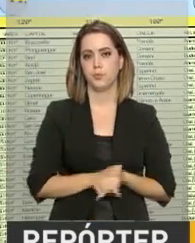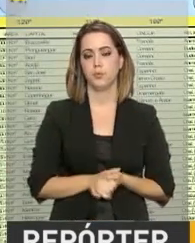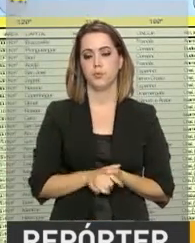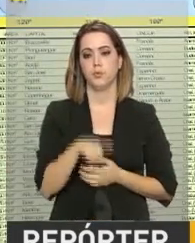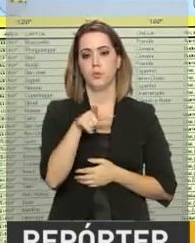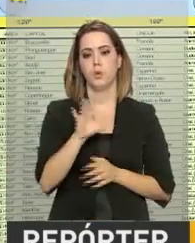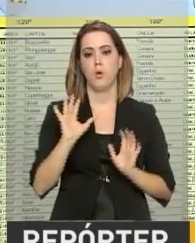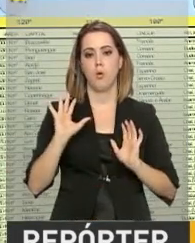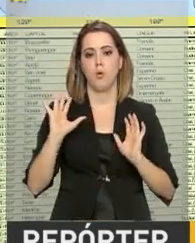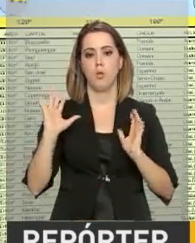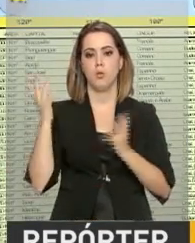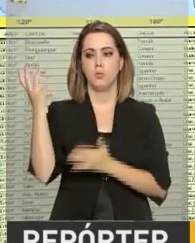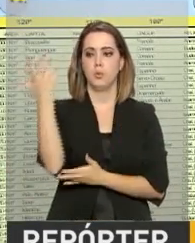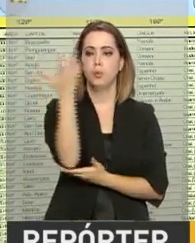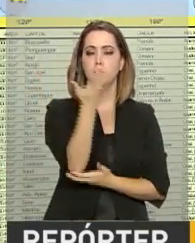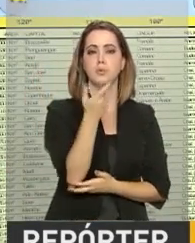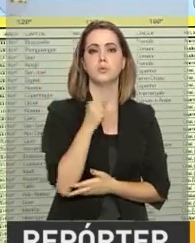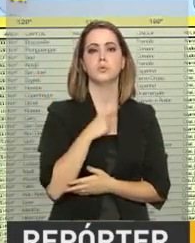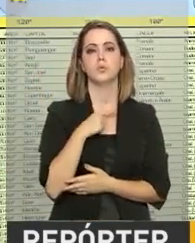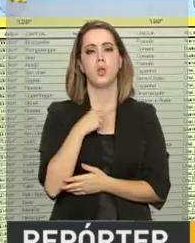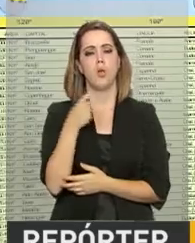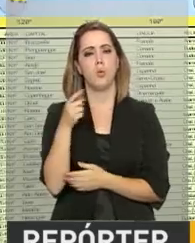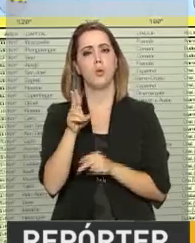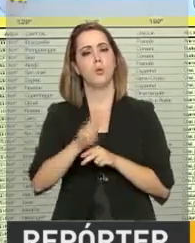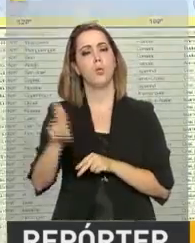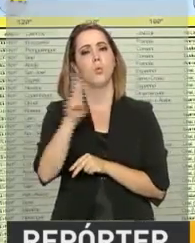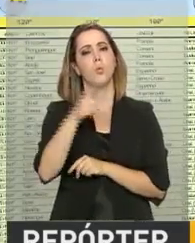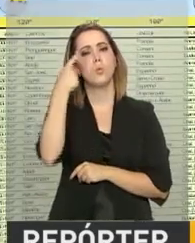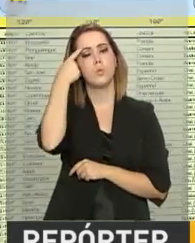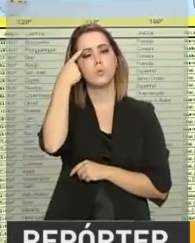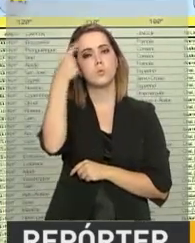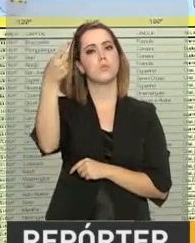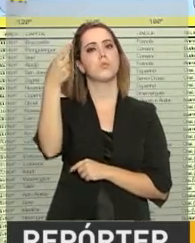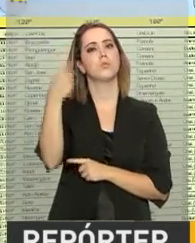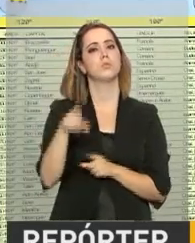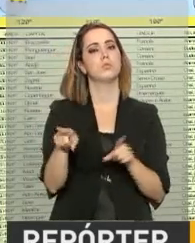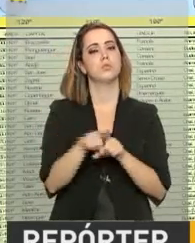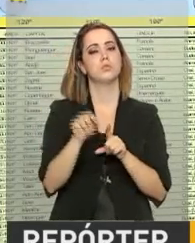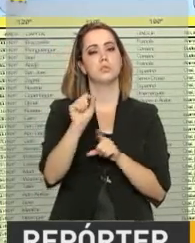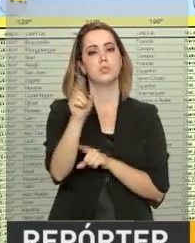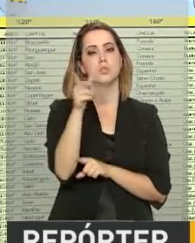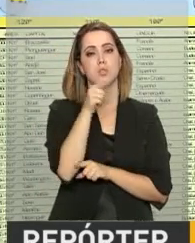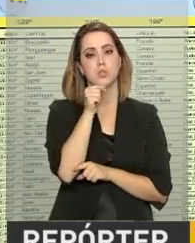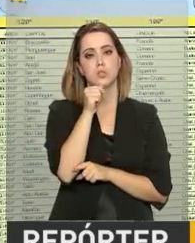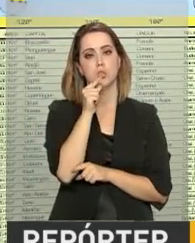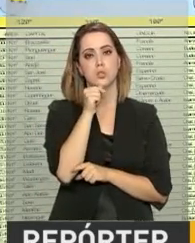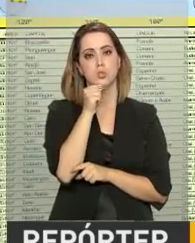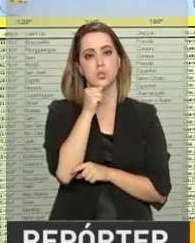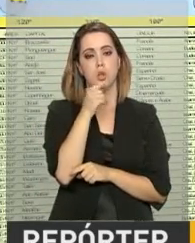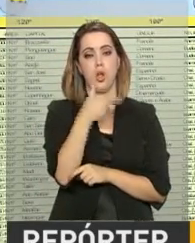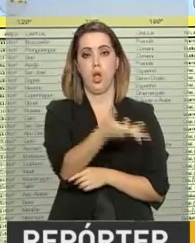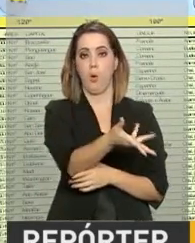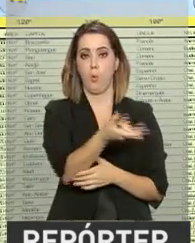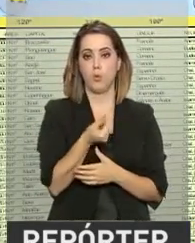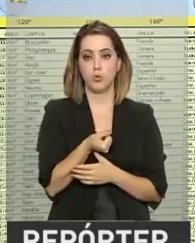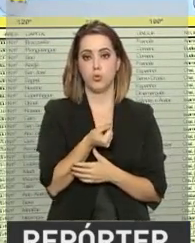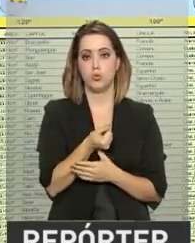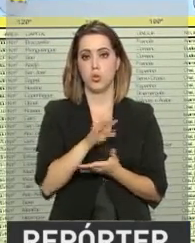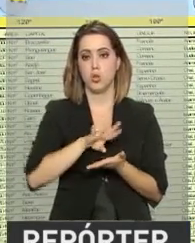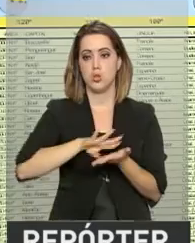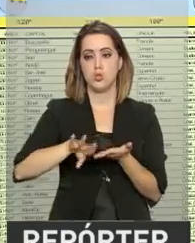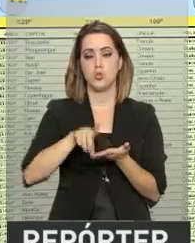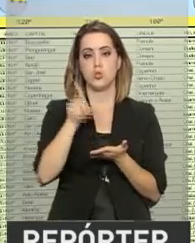um uso mais inteligente da água retirando - da natureza reduzindo o